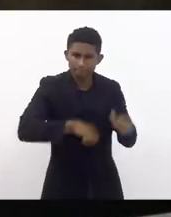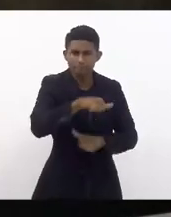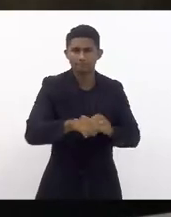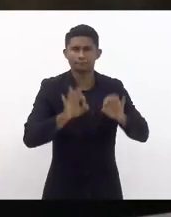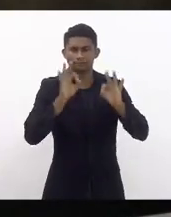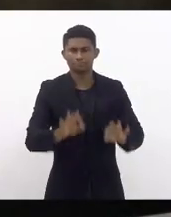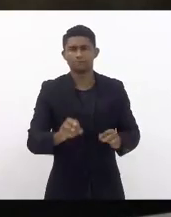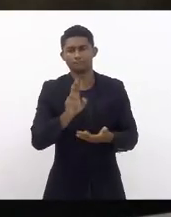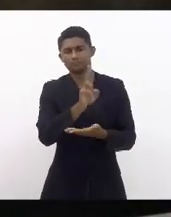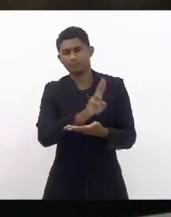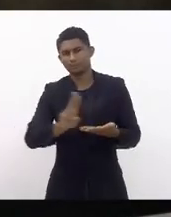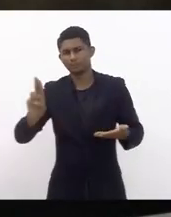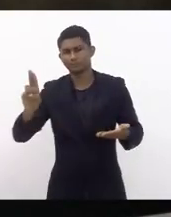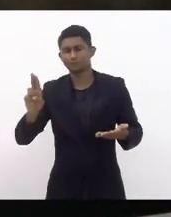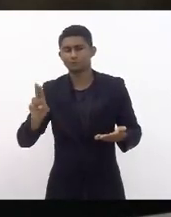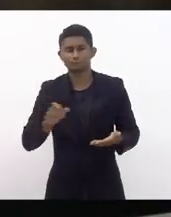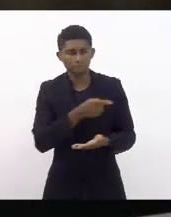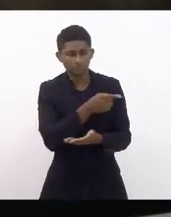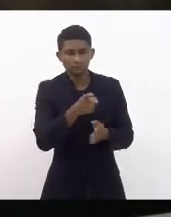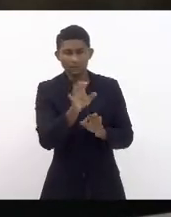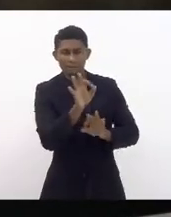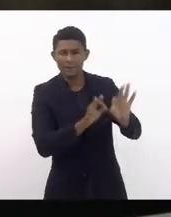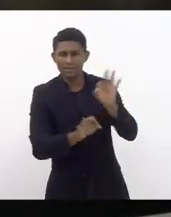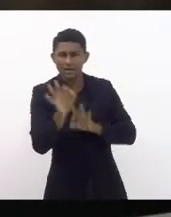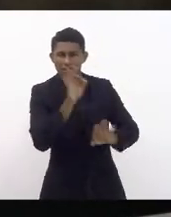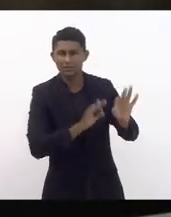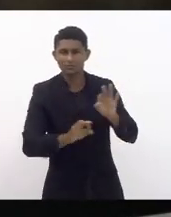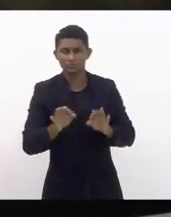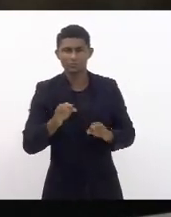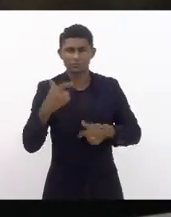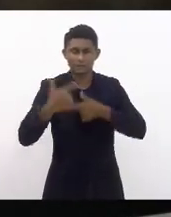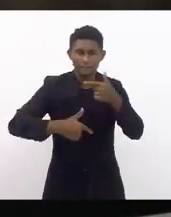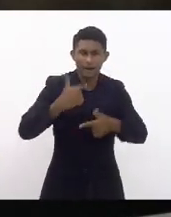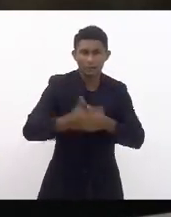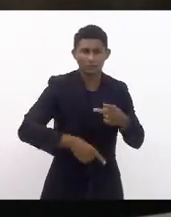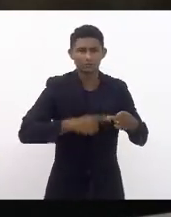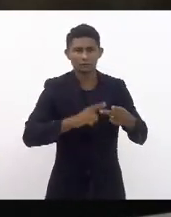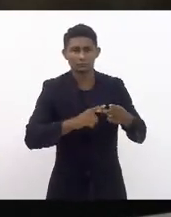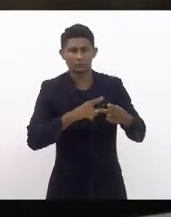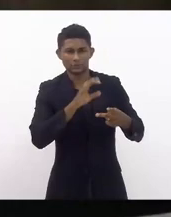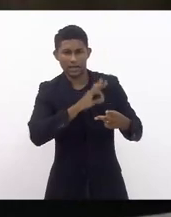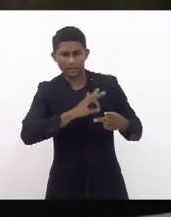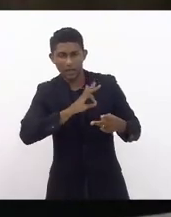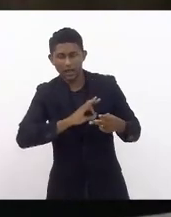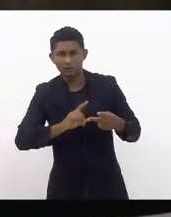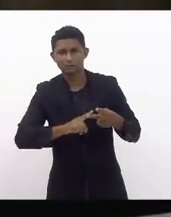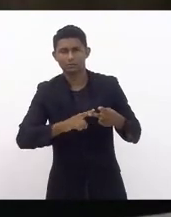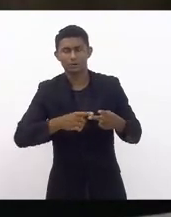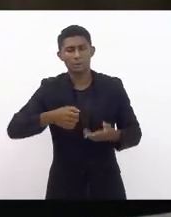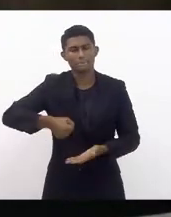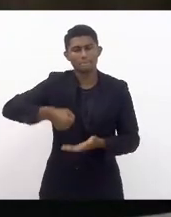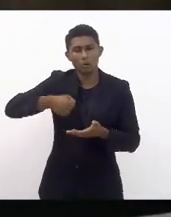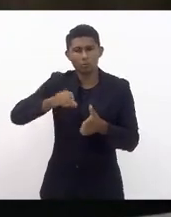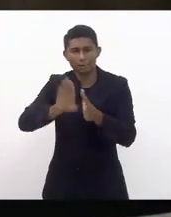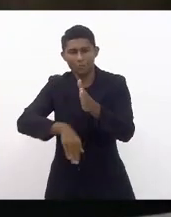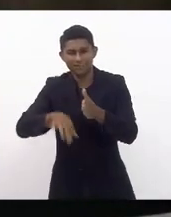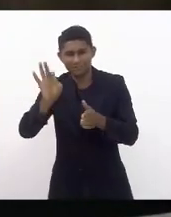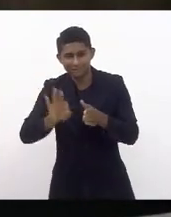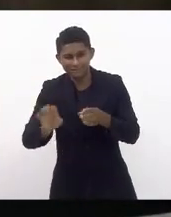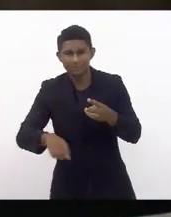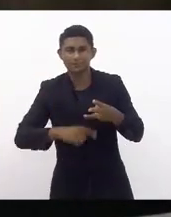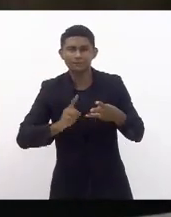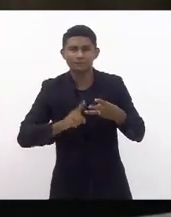universidade, para que tenha um plano de cargos, carreiras e salários, para que tenham bolsas, para que tenham